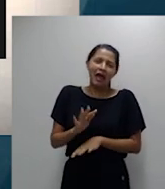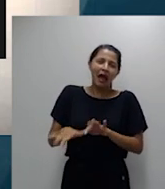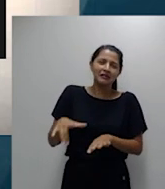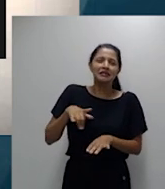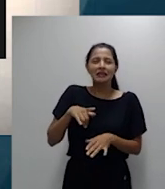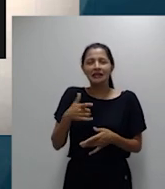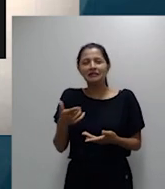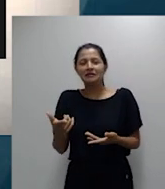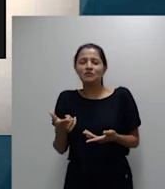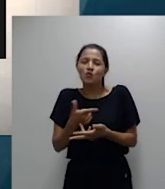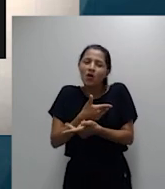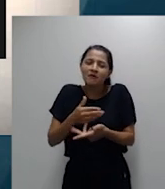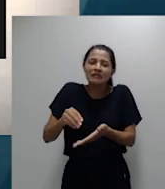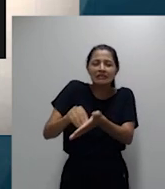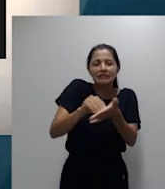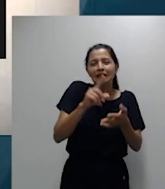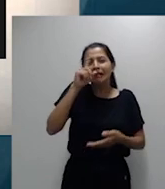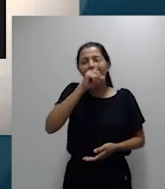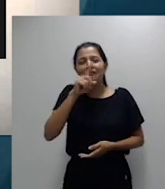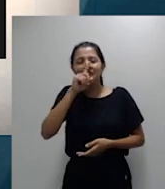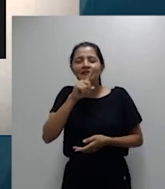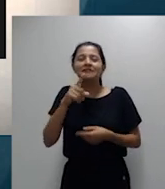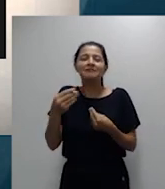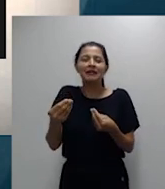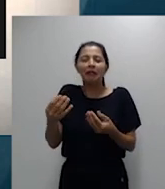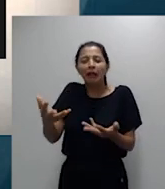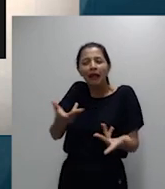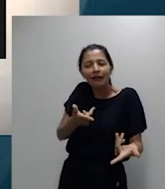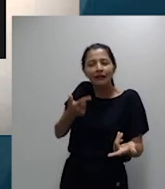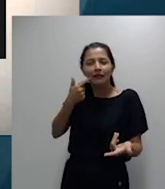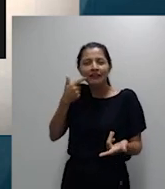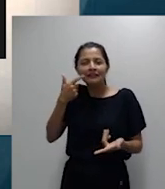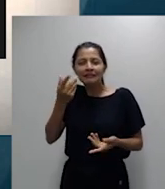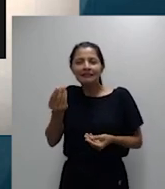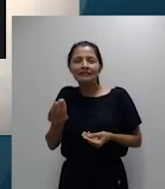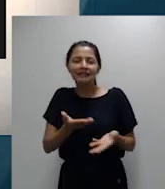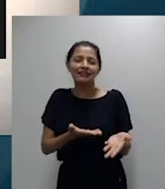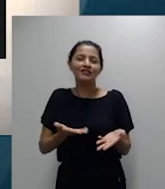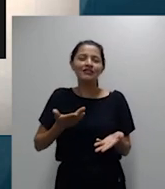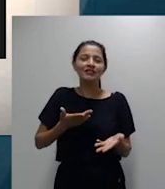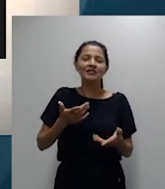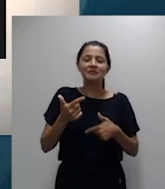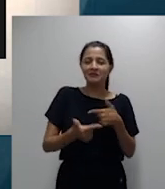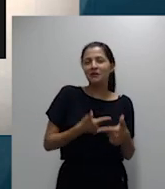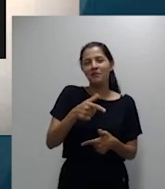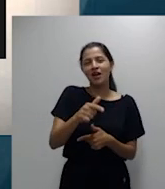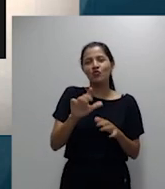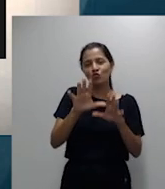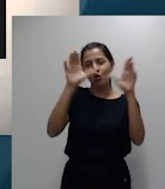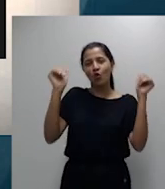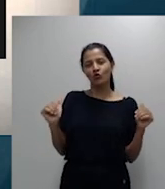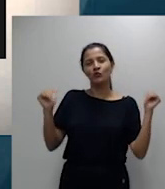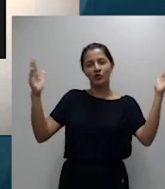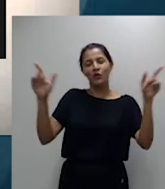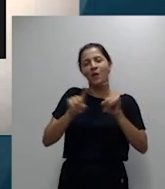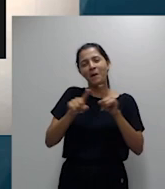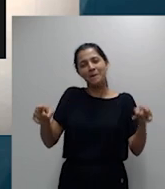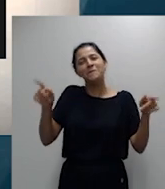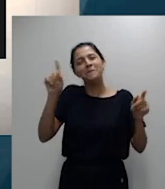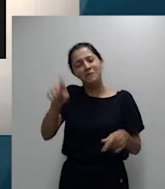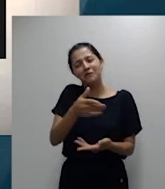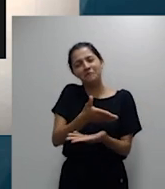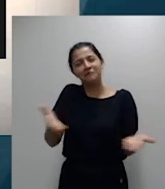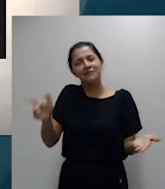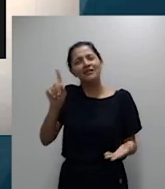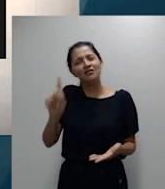deficiências a minha falta de habilidade talvez em atuar uma coisa você pega ou mais afetivamente né gosta